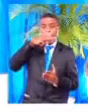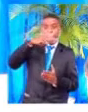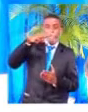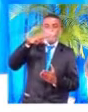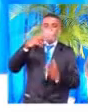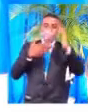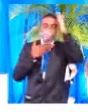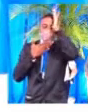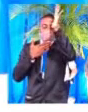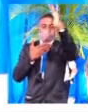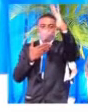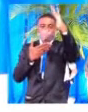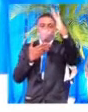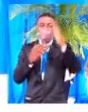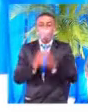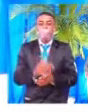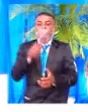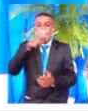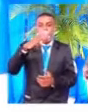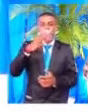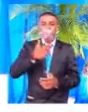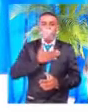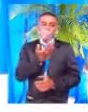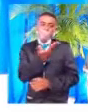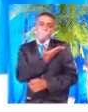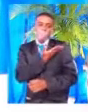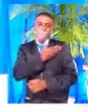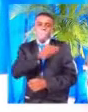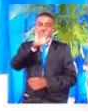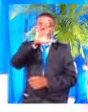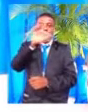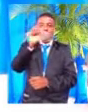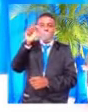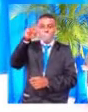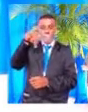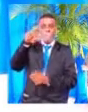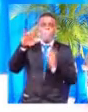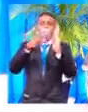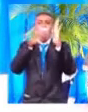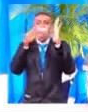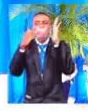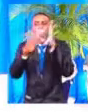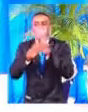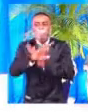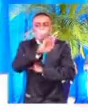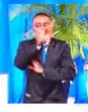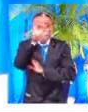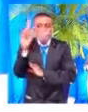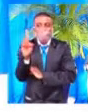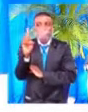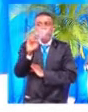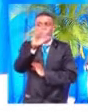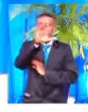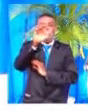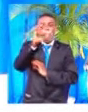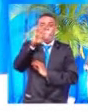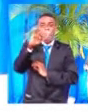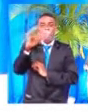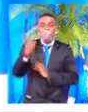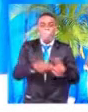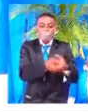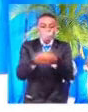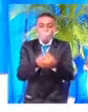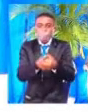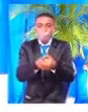essa gratidão destacando aqui o meu amigo Lan, que durante todos esses dias, Lan do Lava Jato